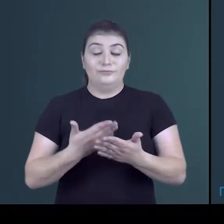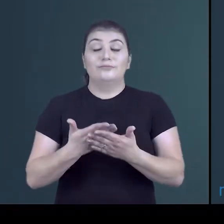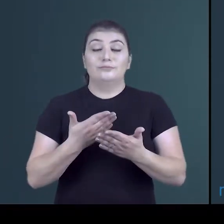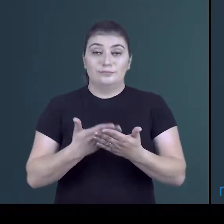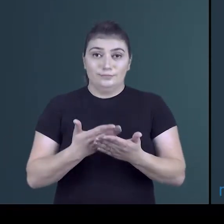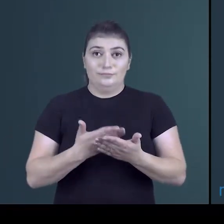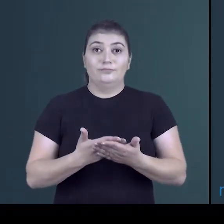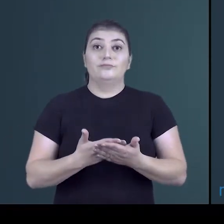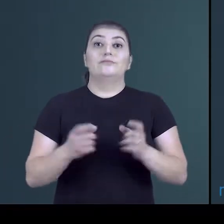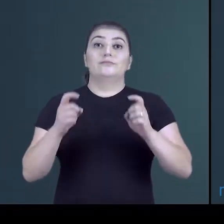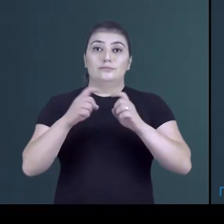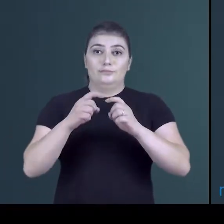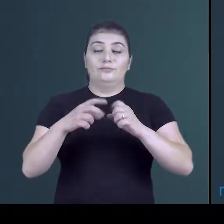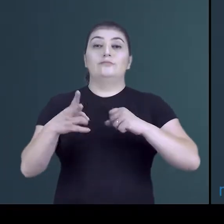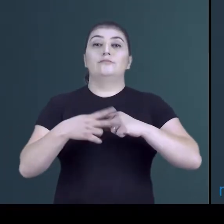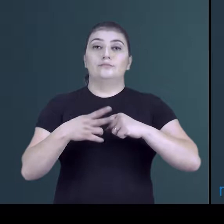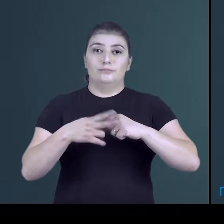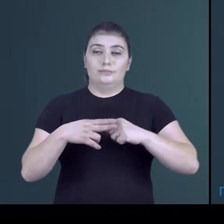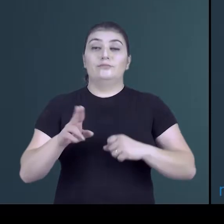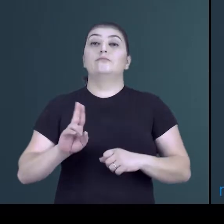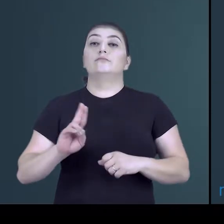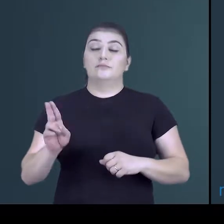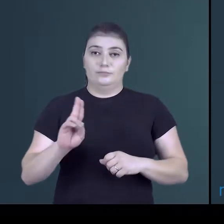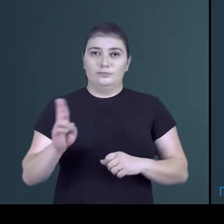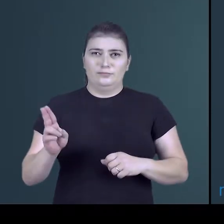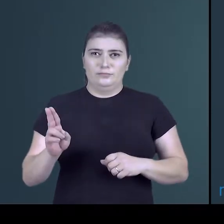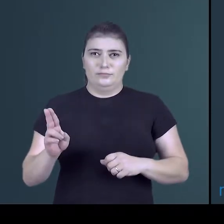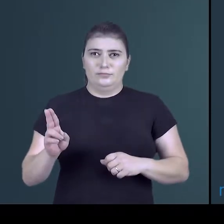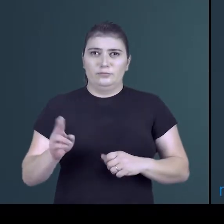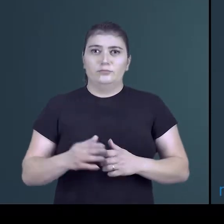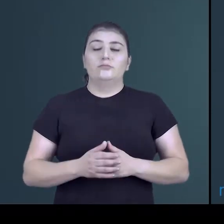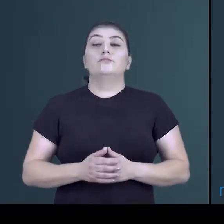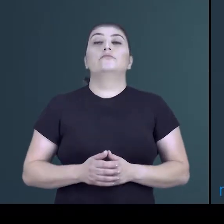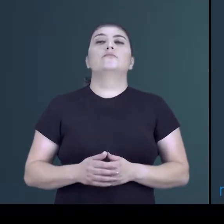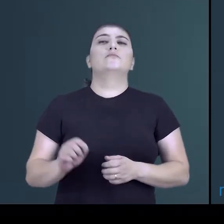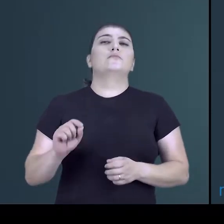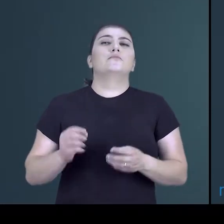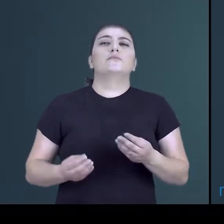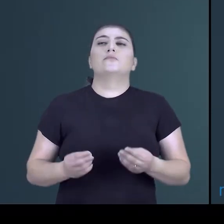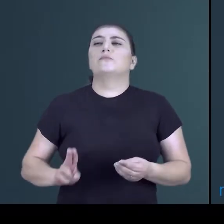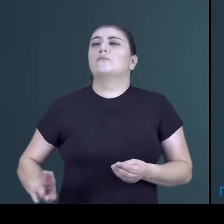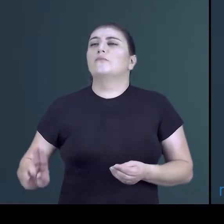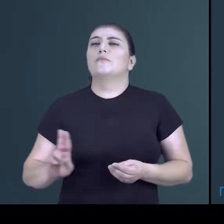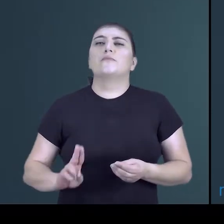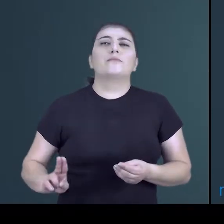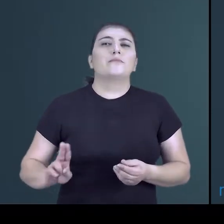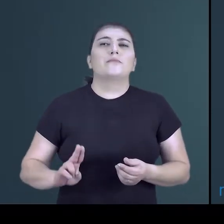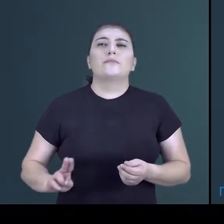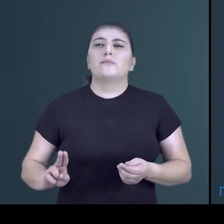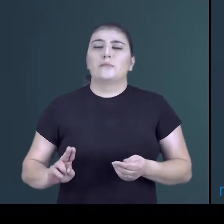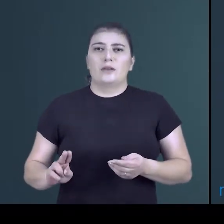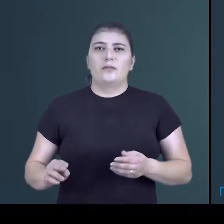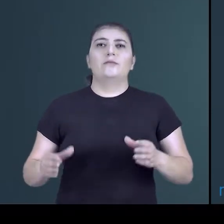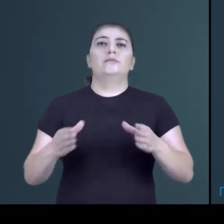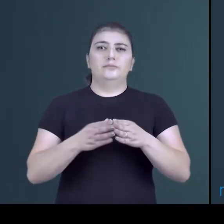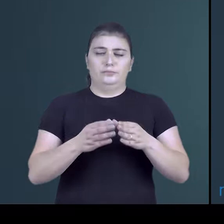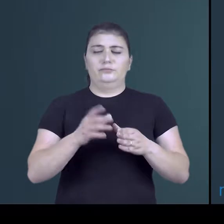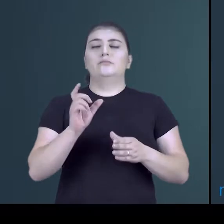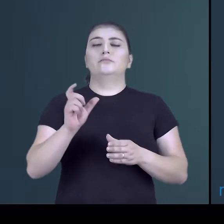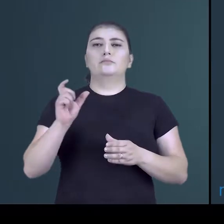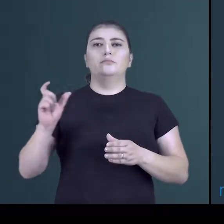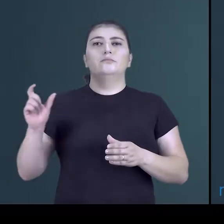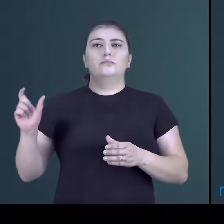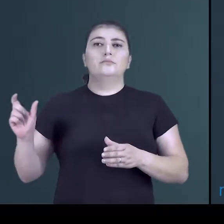o estudo entre concordância verbal e nominal, através das funções exercidas por tais classes